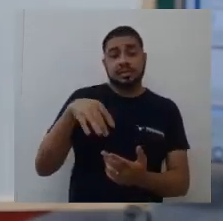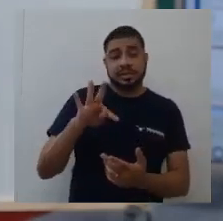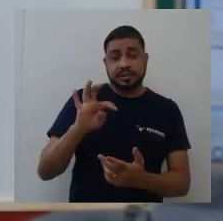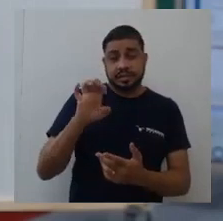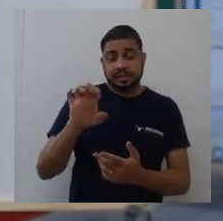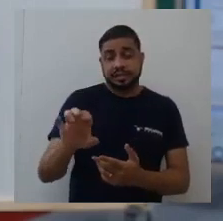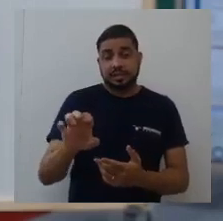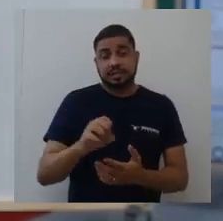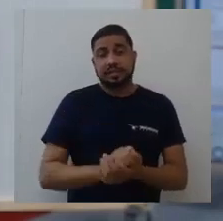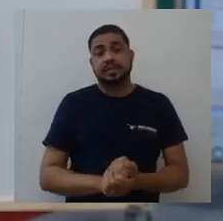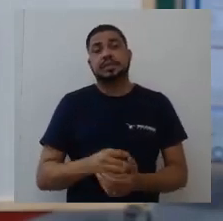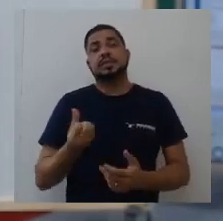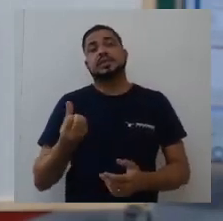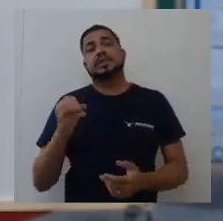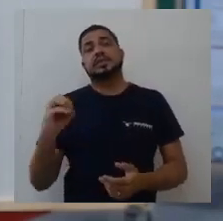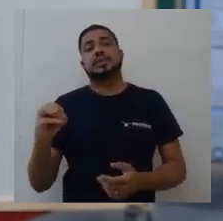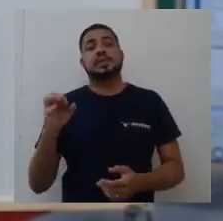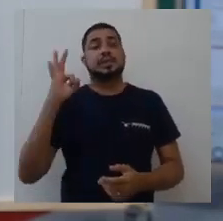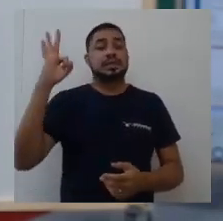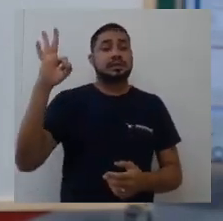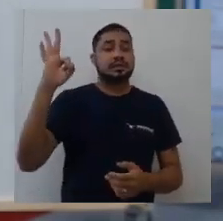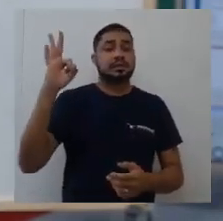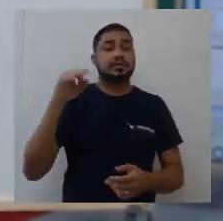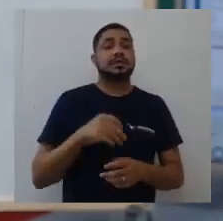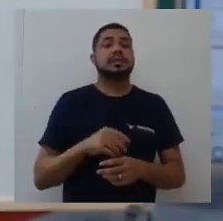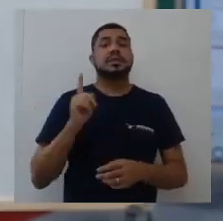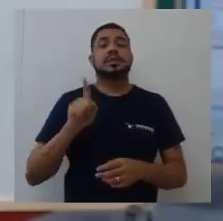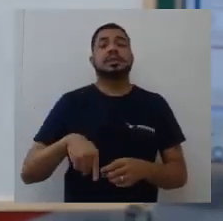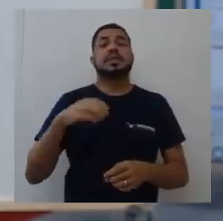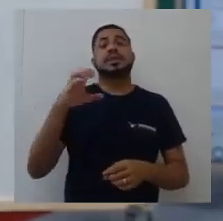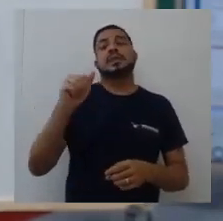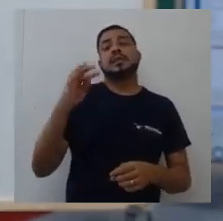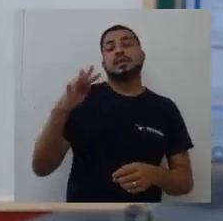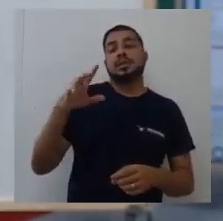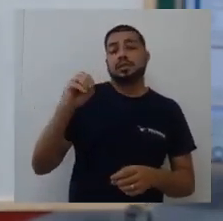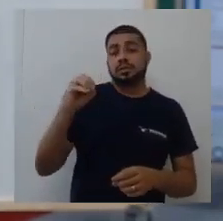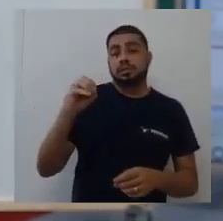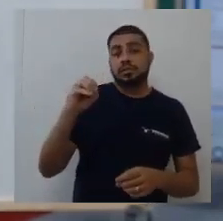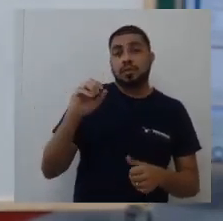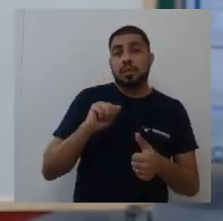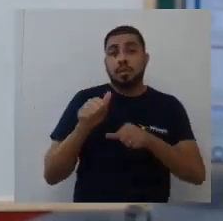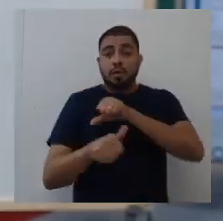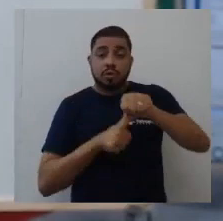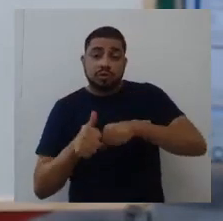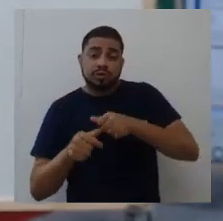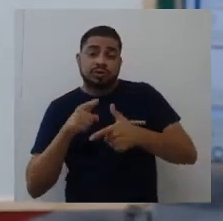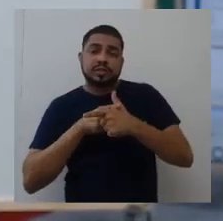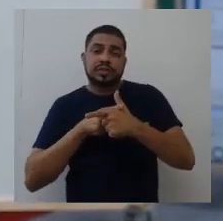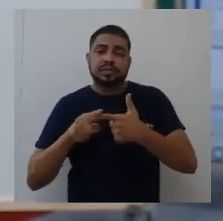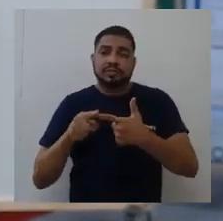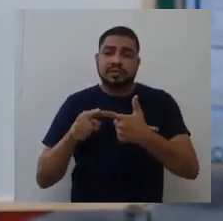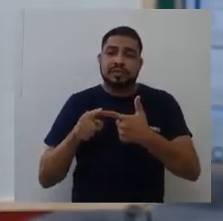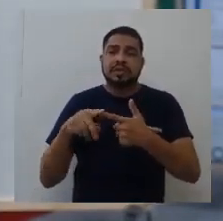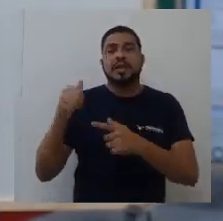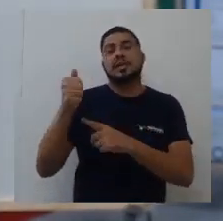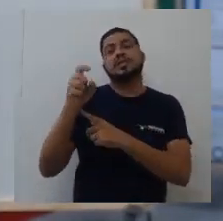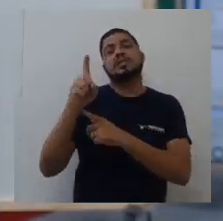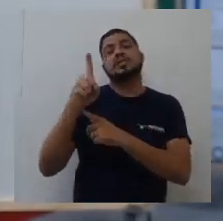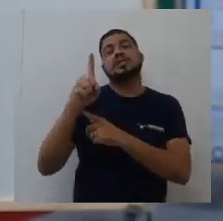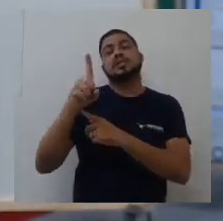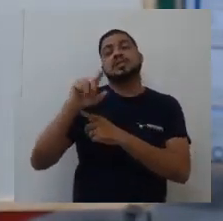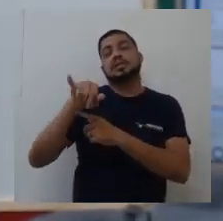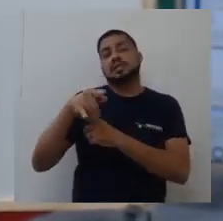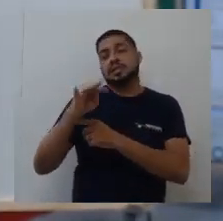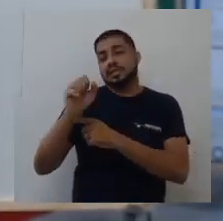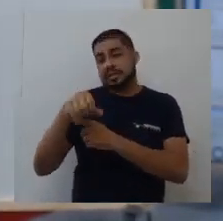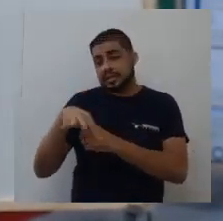Olha, tangente de 60 graus, que é cateto oposto dividido pelo cateto adjacente, ó.